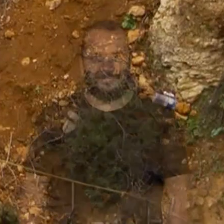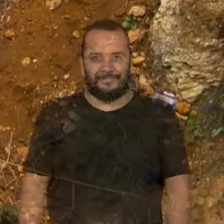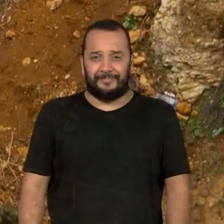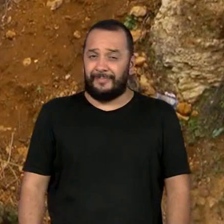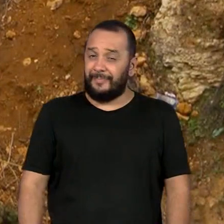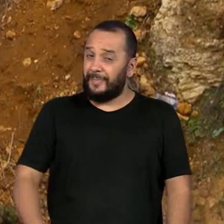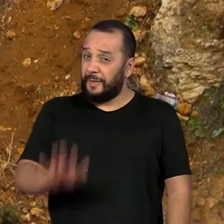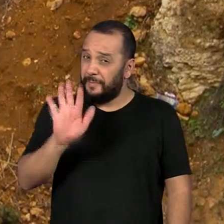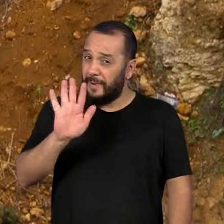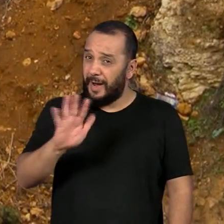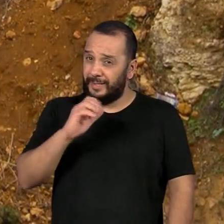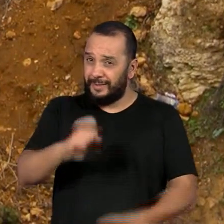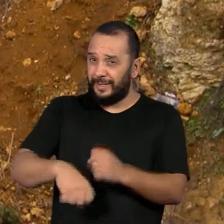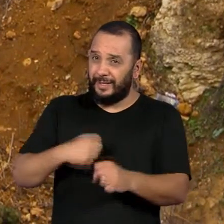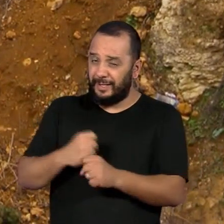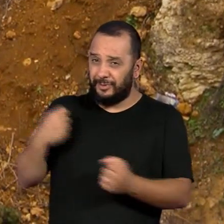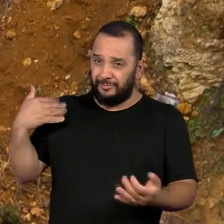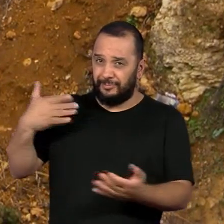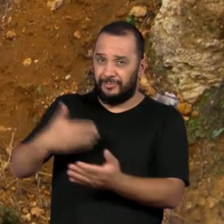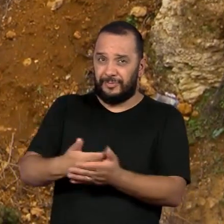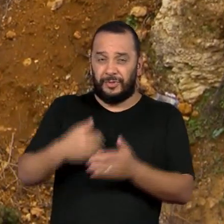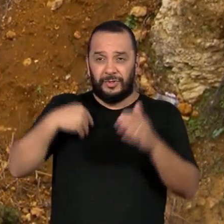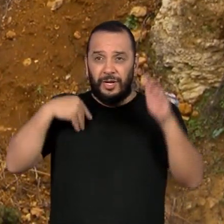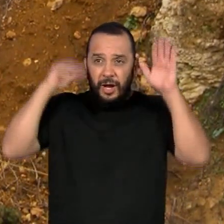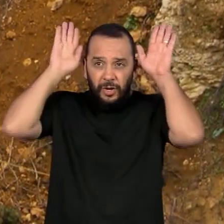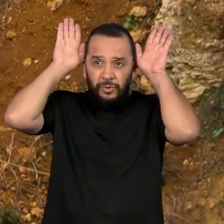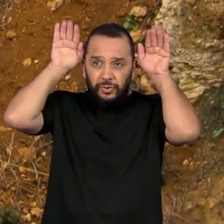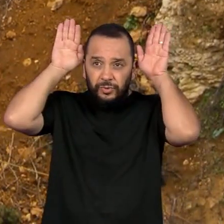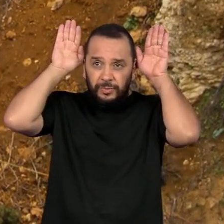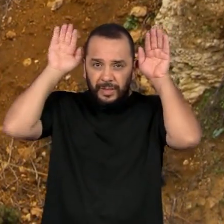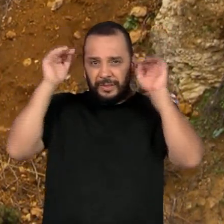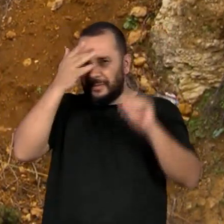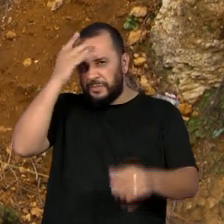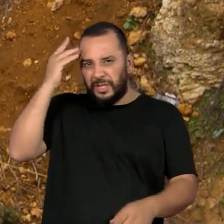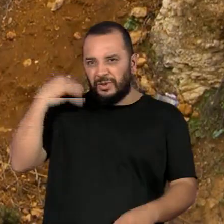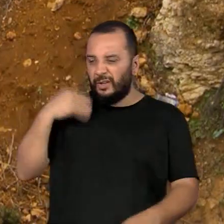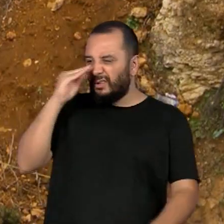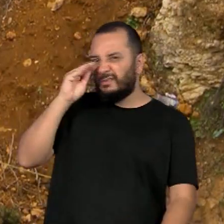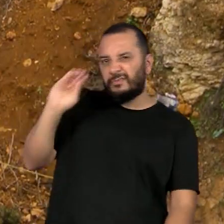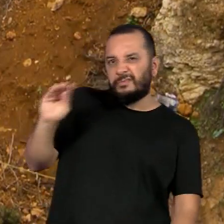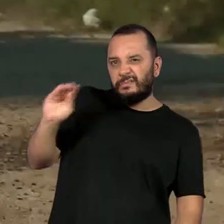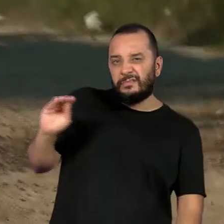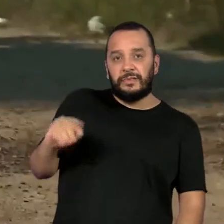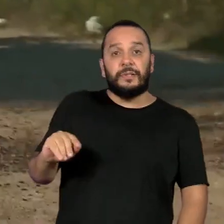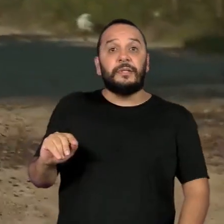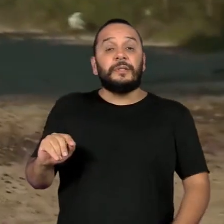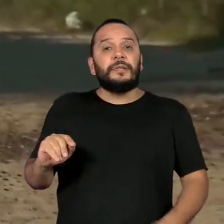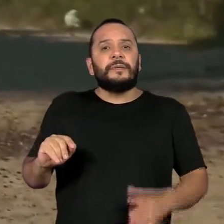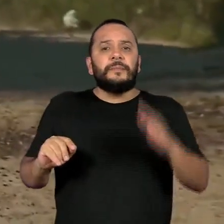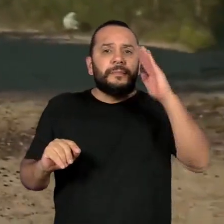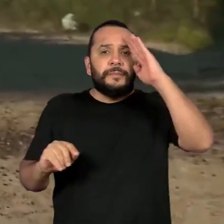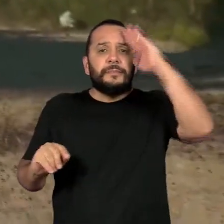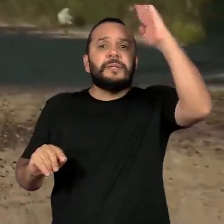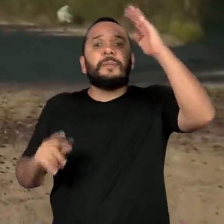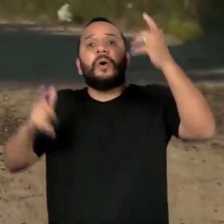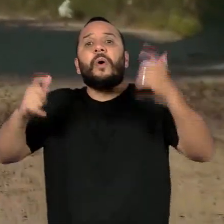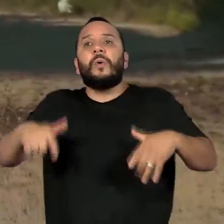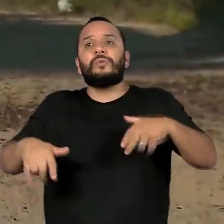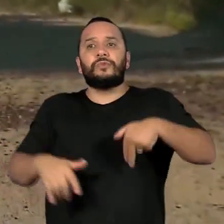uns anos para cá, o jumento tem sido cada vez mais esquecido, principalmente no Nordeste do